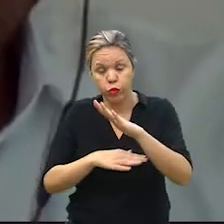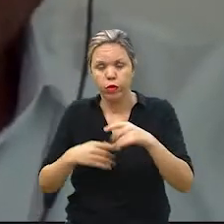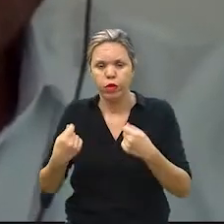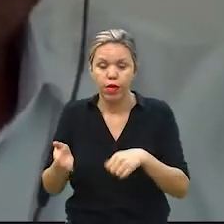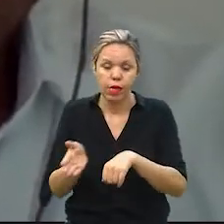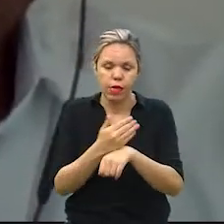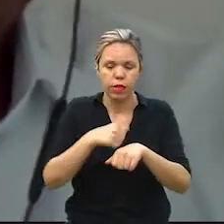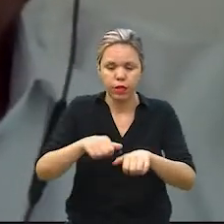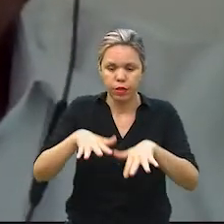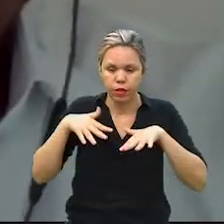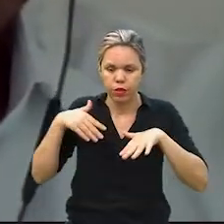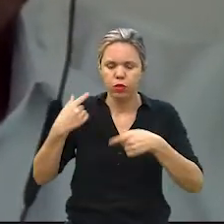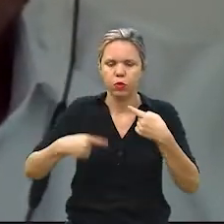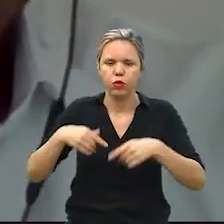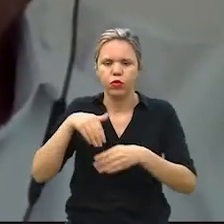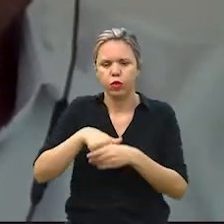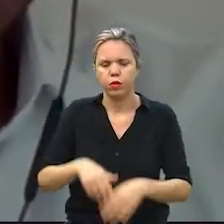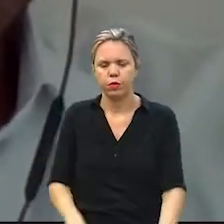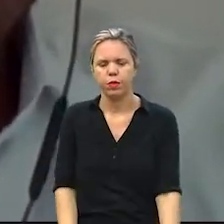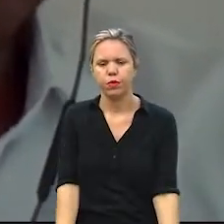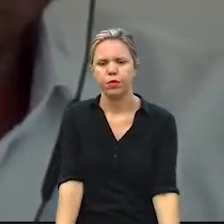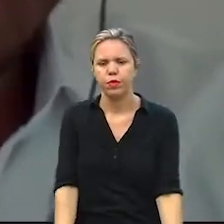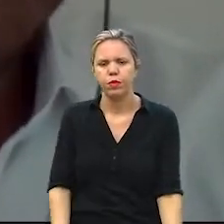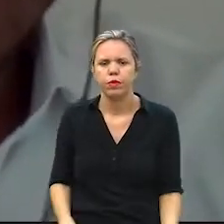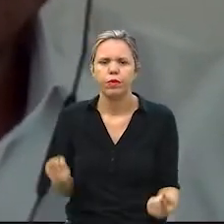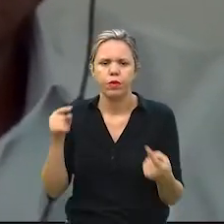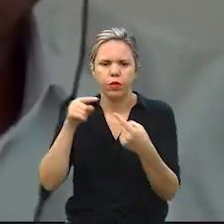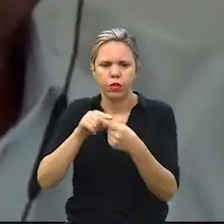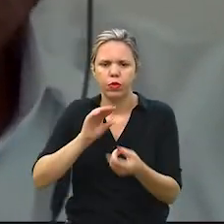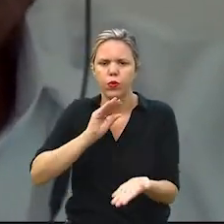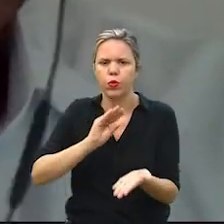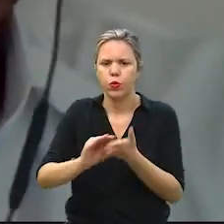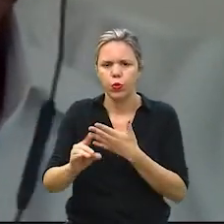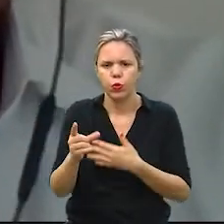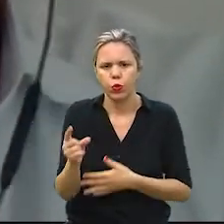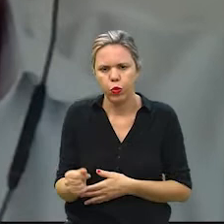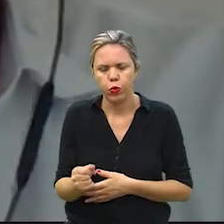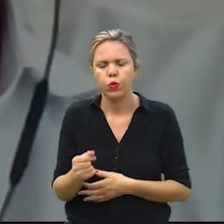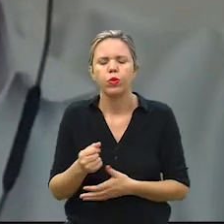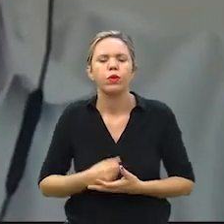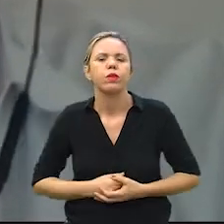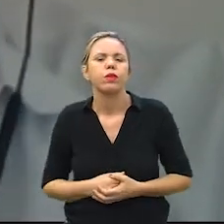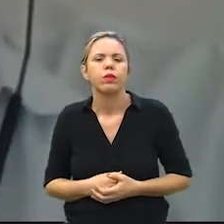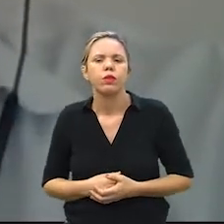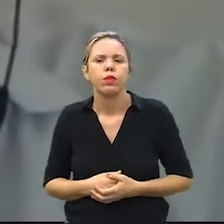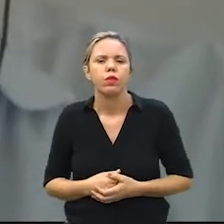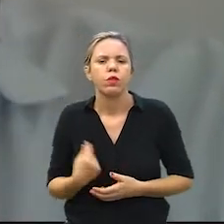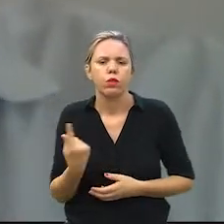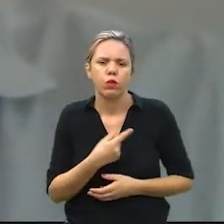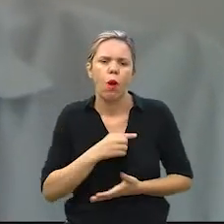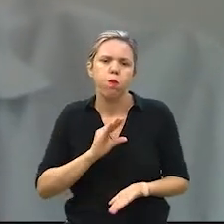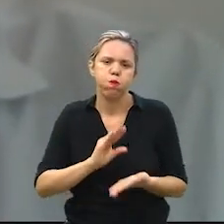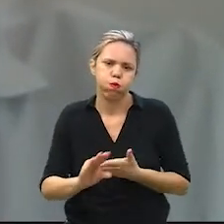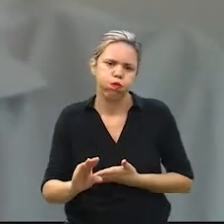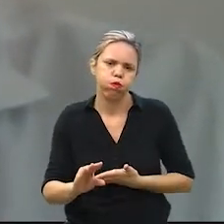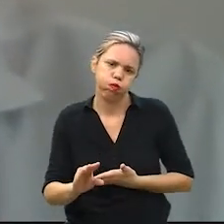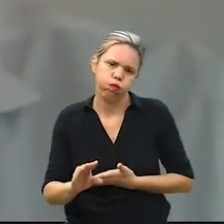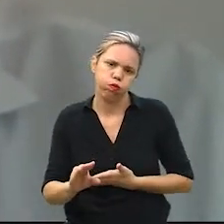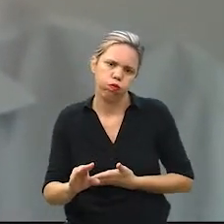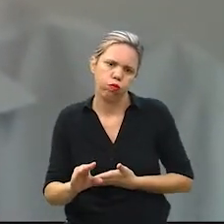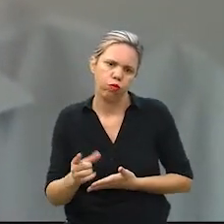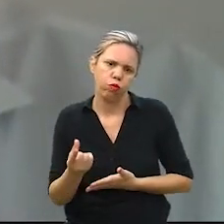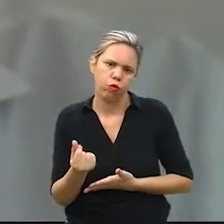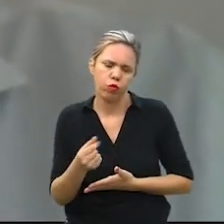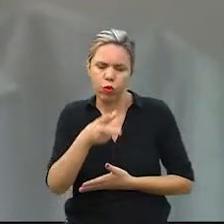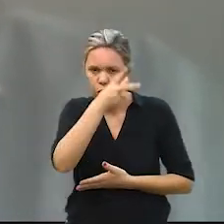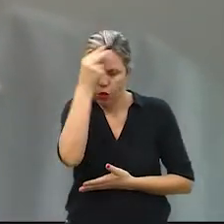ao plenário. Traça investimentos, né, metas, diretrizes de investimento do nosso orçamento, dos nossos